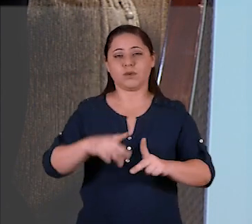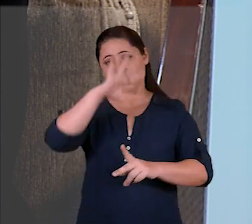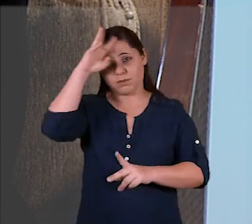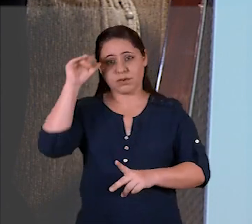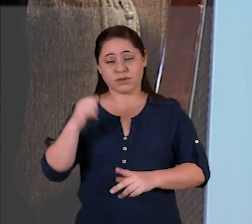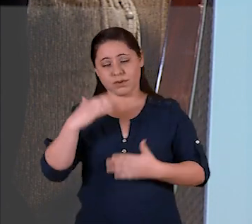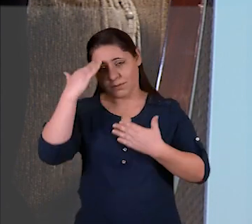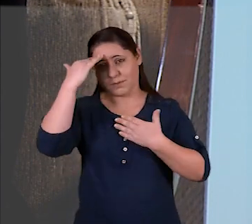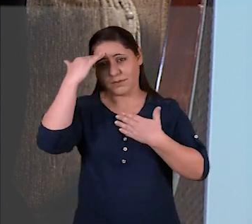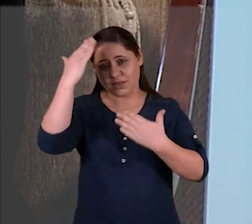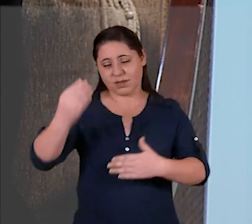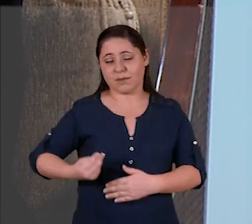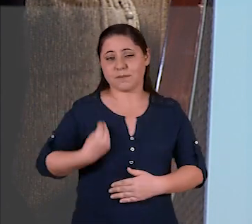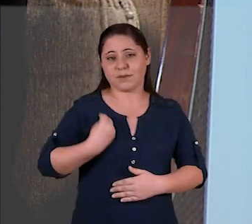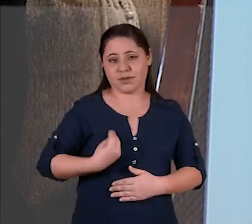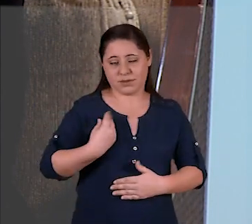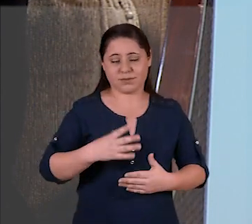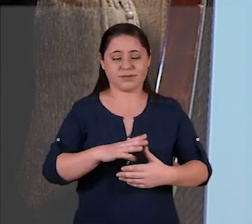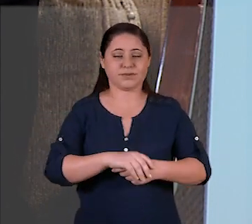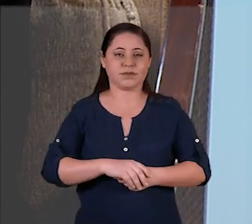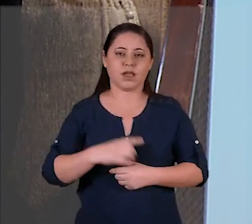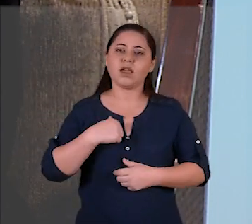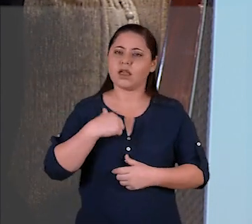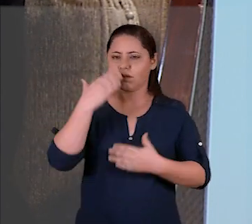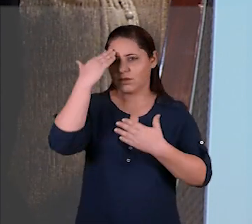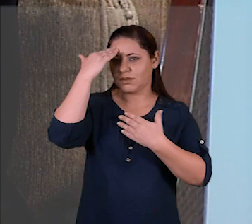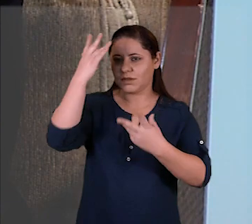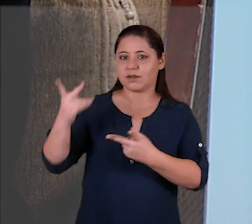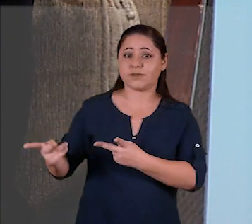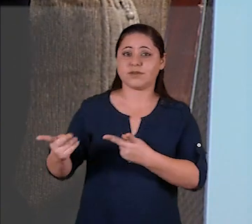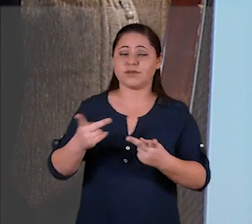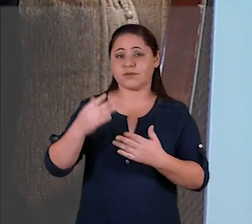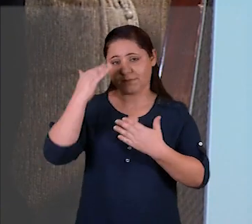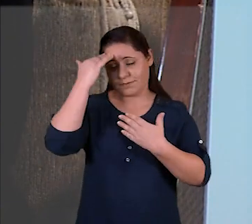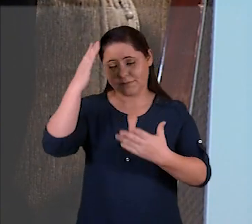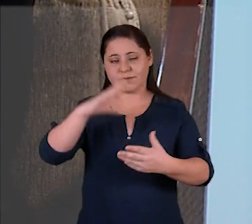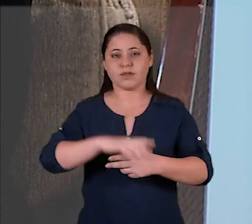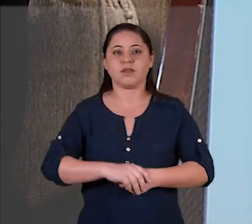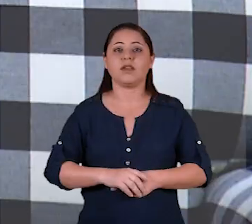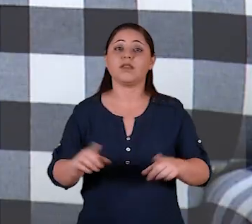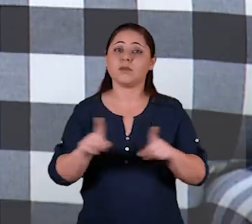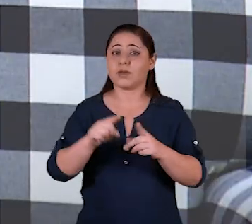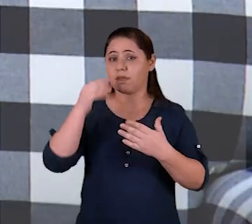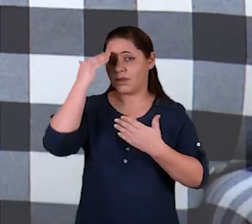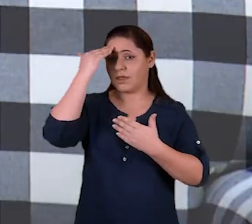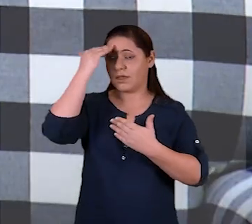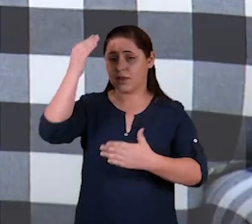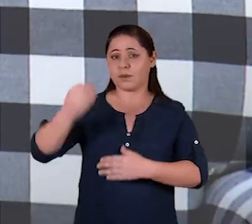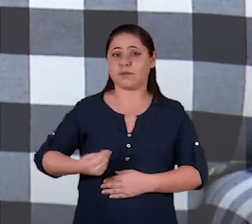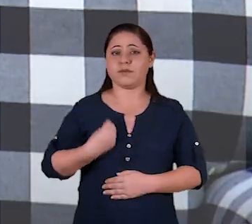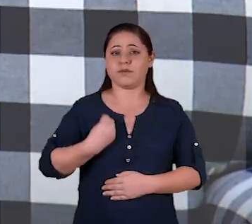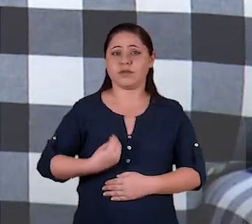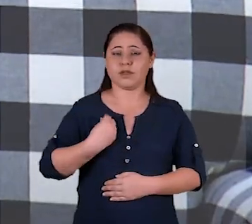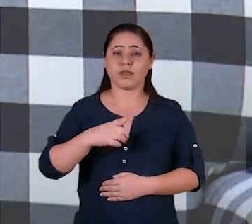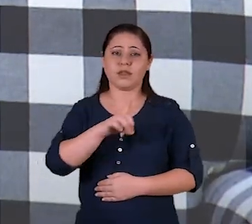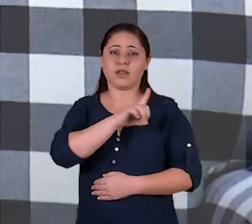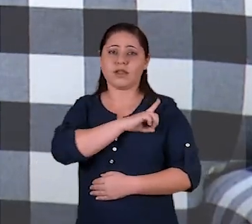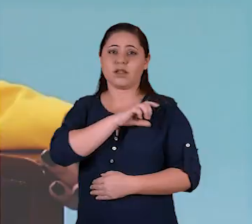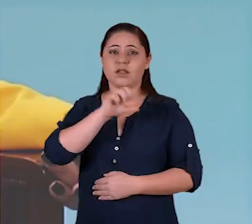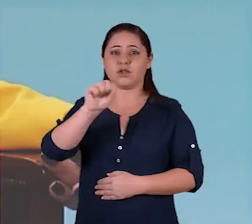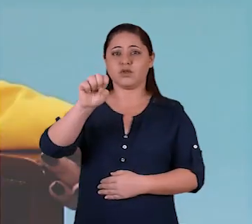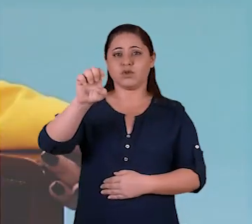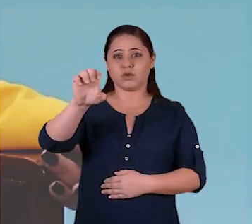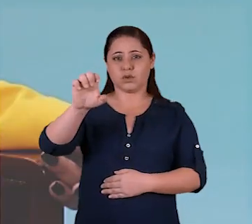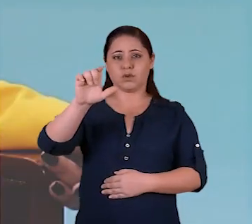do Sul. Muito obrigada pela sua participação. Eu que agradeço o convite e obrigada. E eu quero agradecer também a participação da